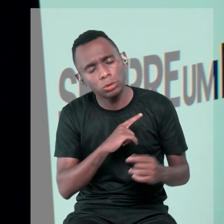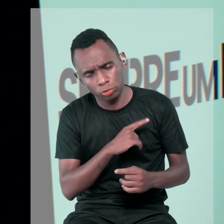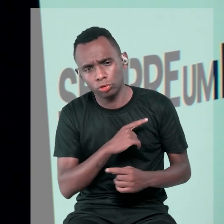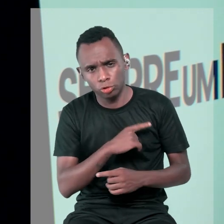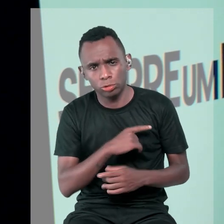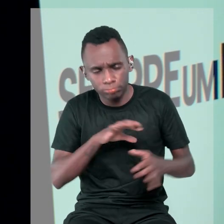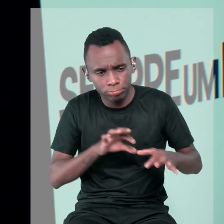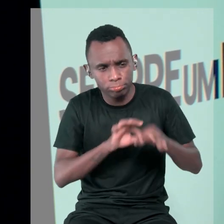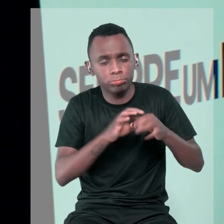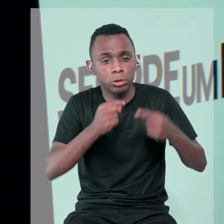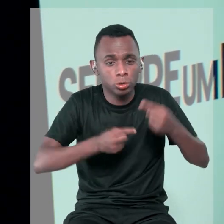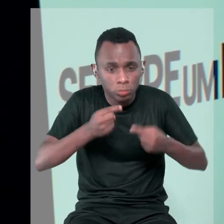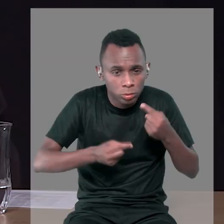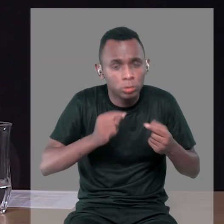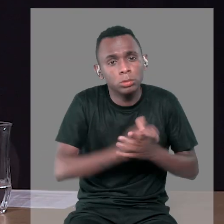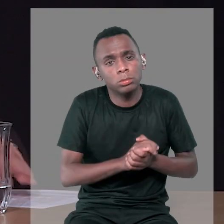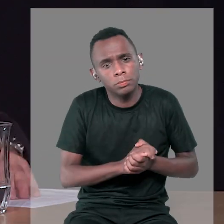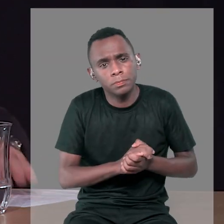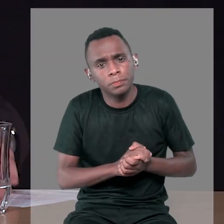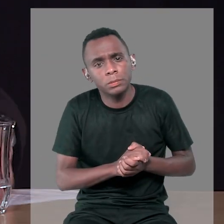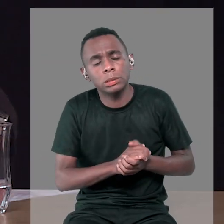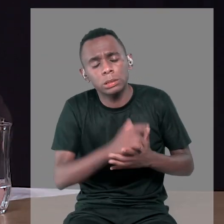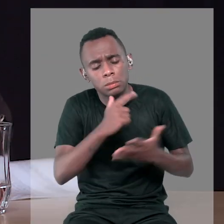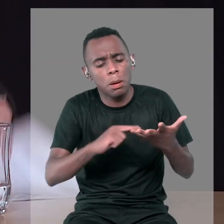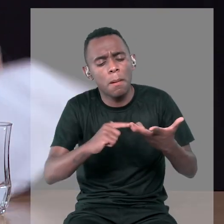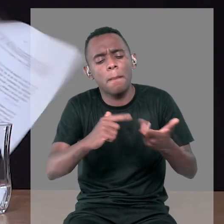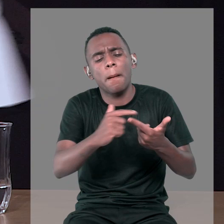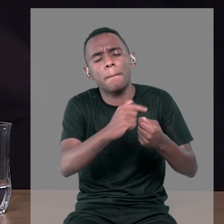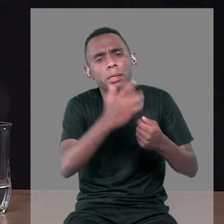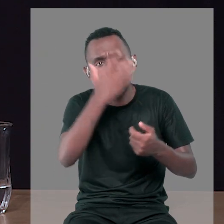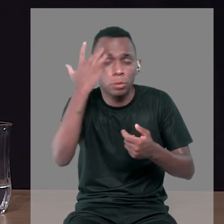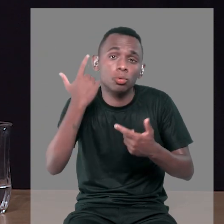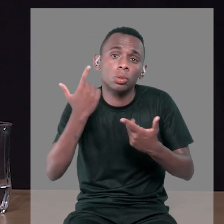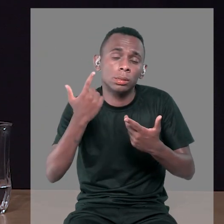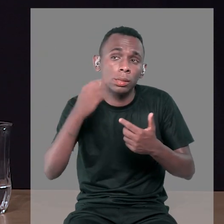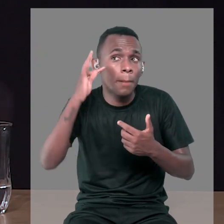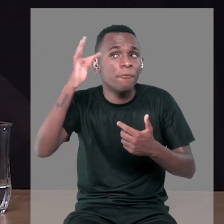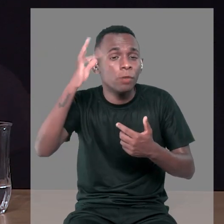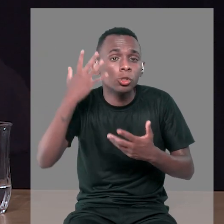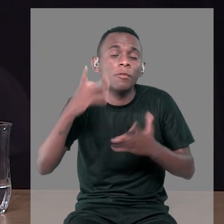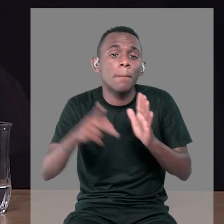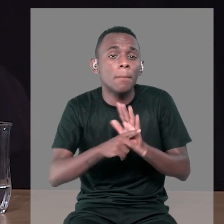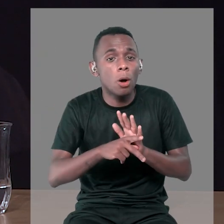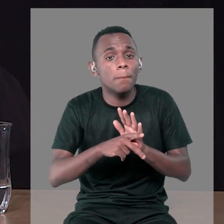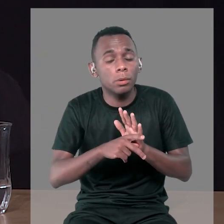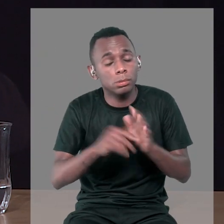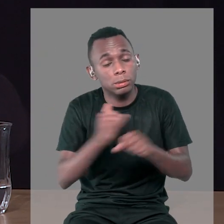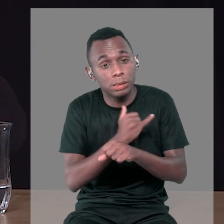ciclos de debate, né, Frontinus, Vegés, esses pensadores, né, de estratégia em Roma. Mas o